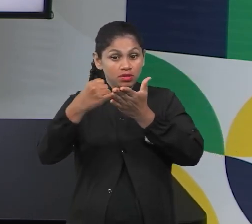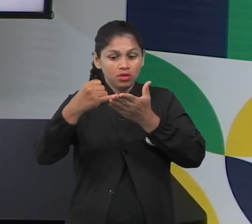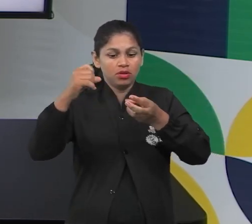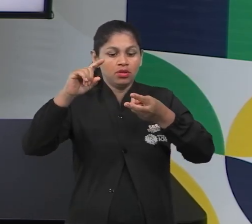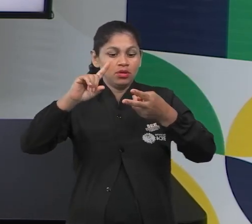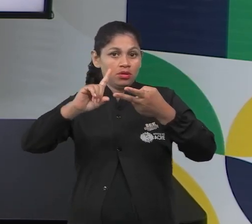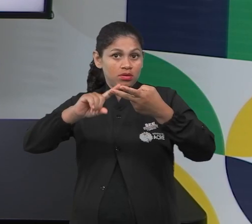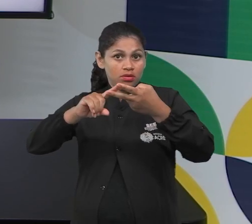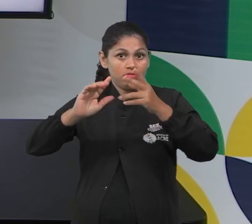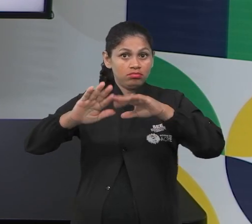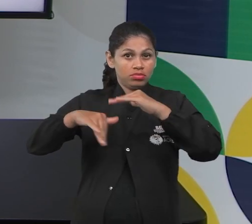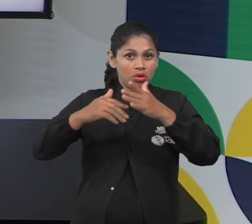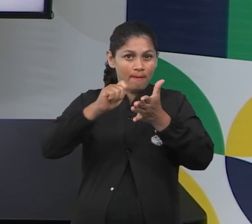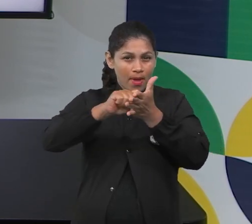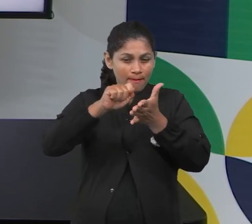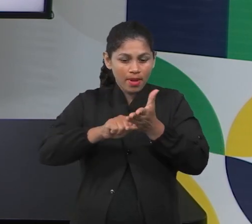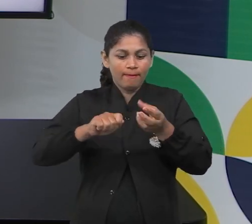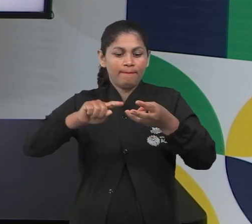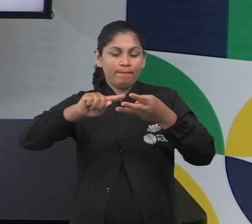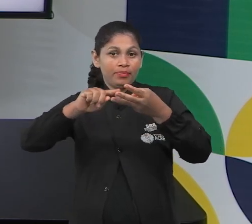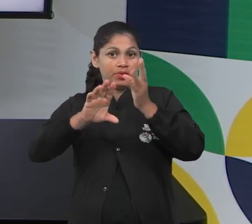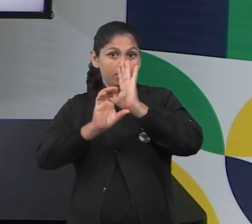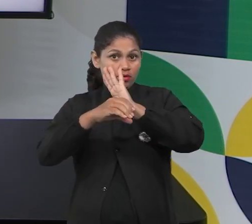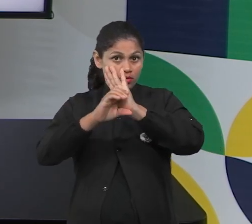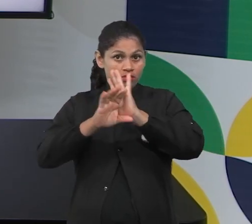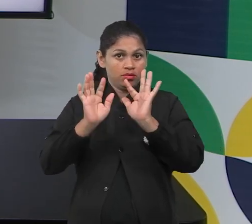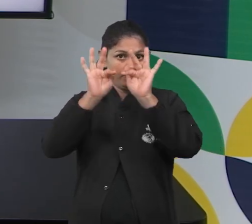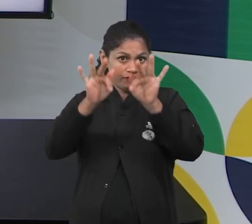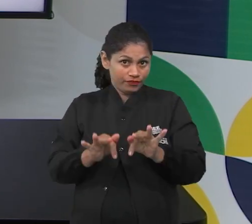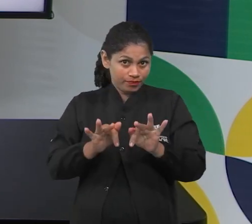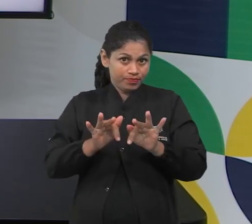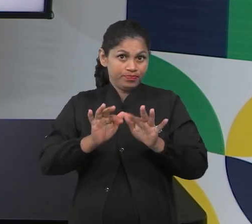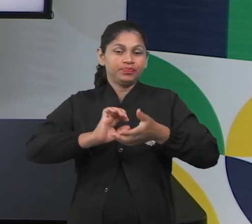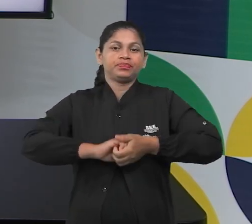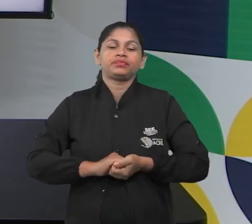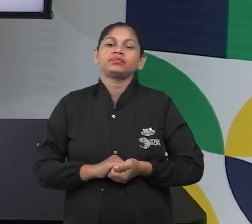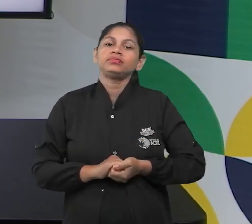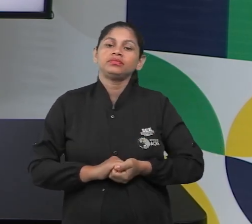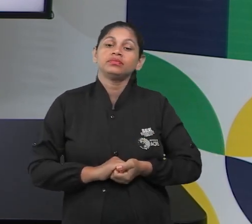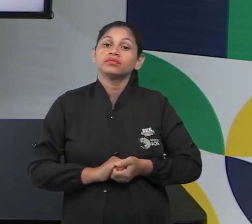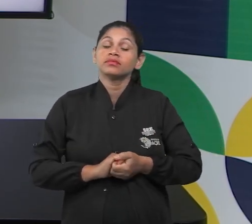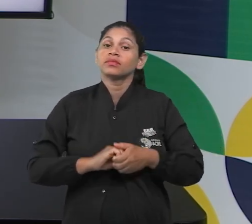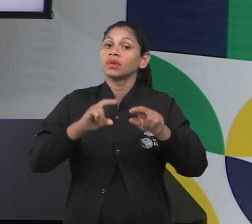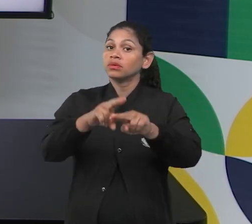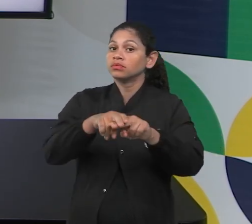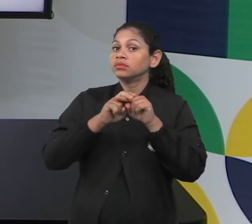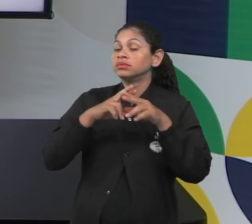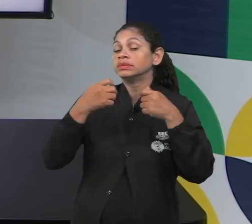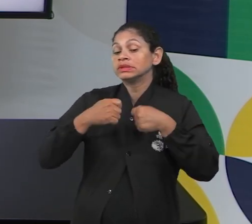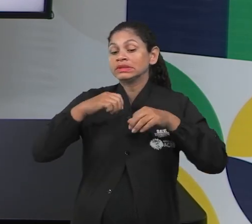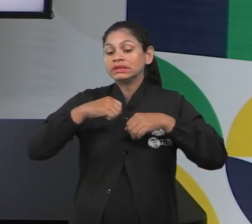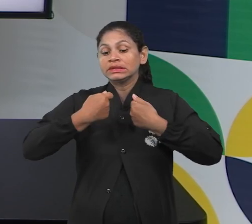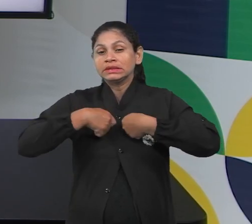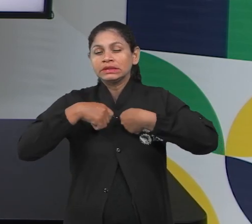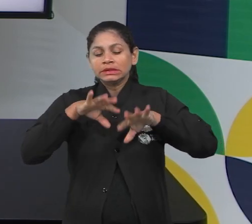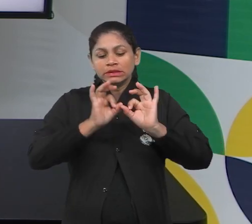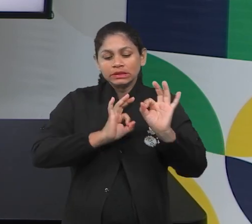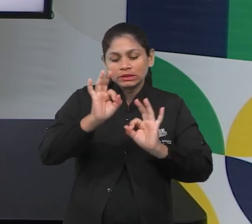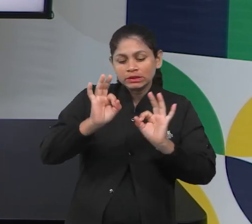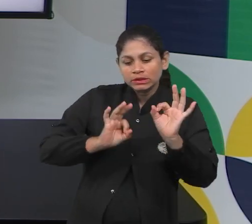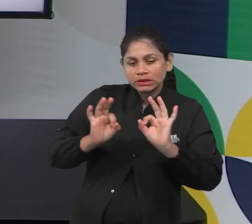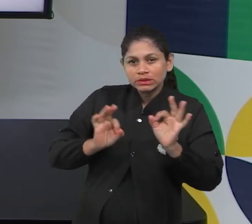seguida de um desenvolvimento e uma conclusão no texto. Para isso, pessoal, eu preciso me organizar, planejar a